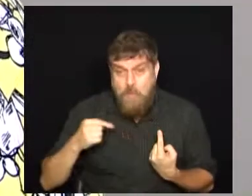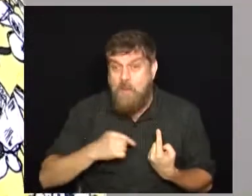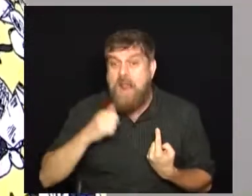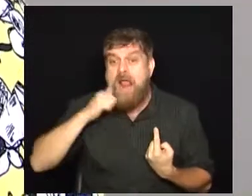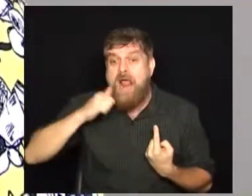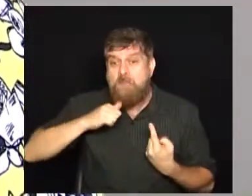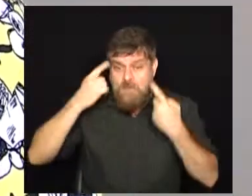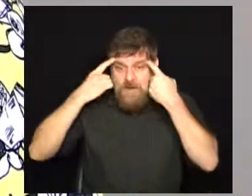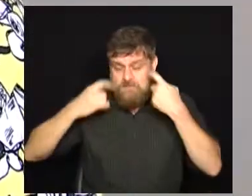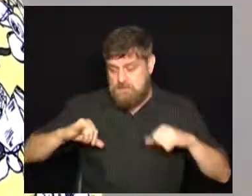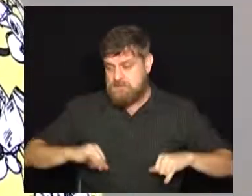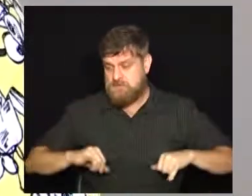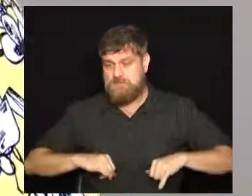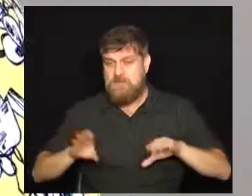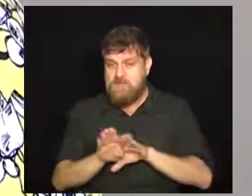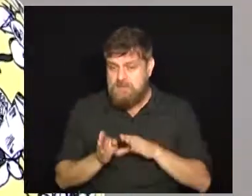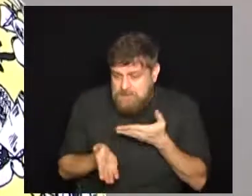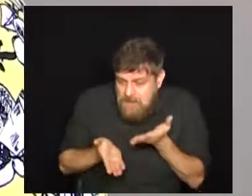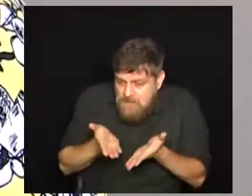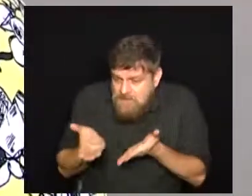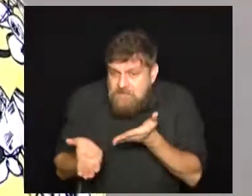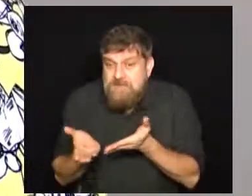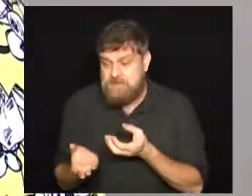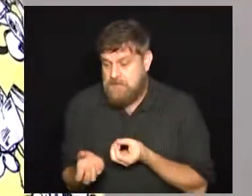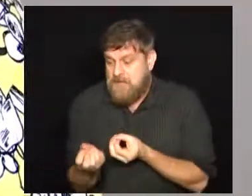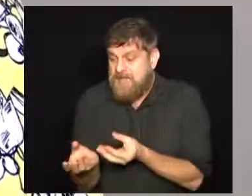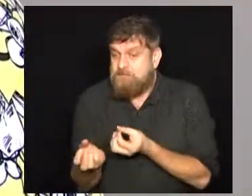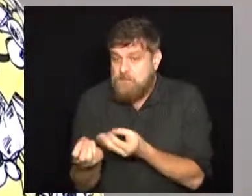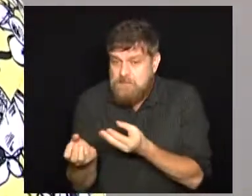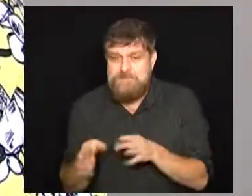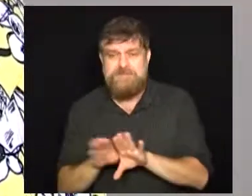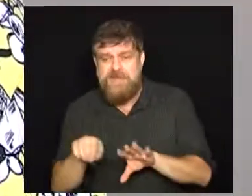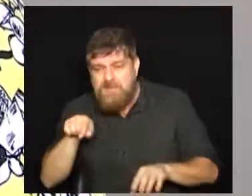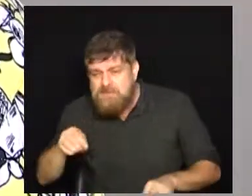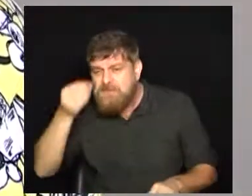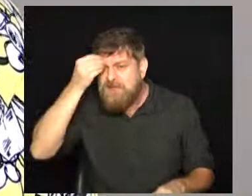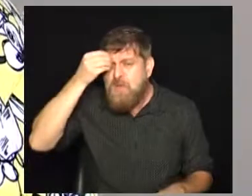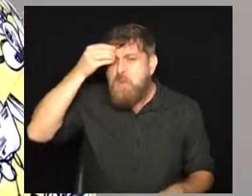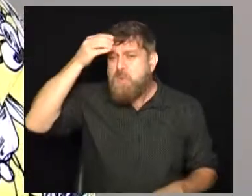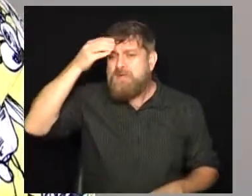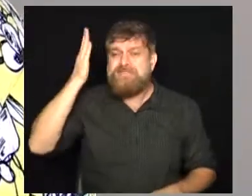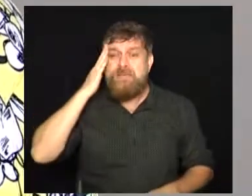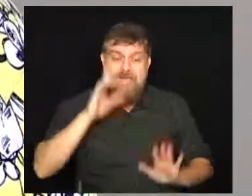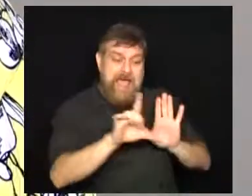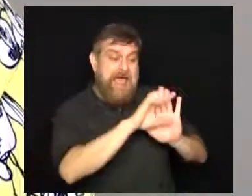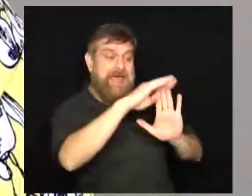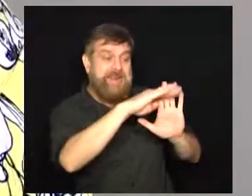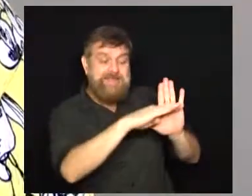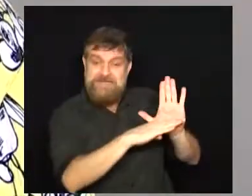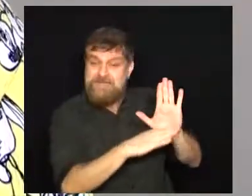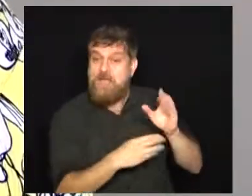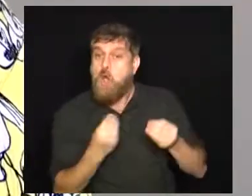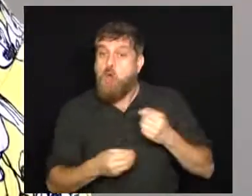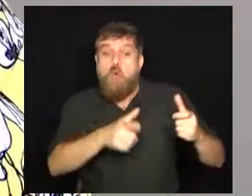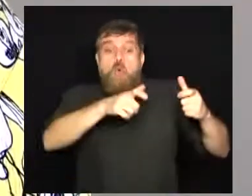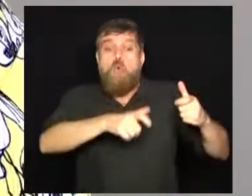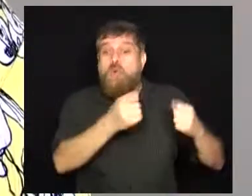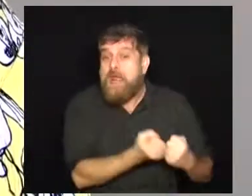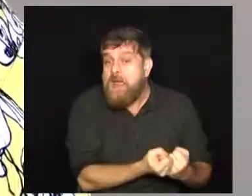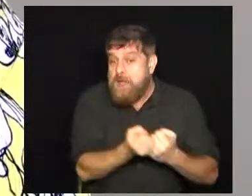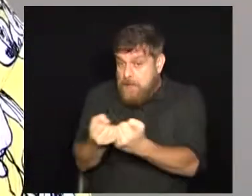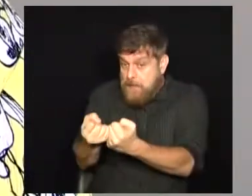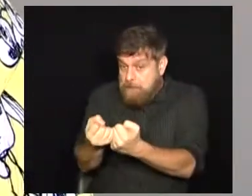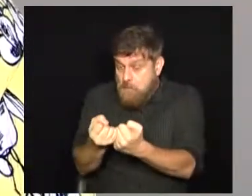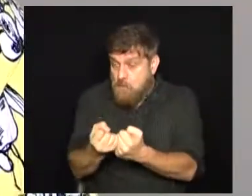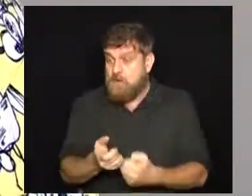violência, oferecer a elas informação, conhecimento sobre a legislação, sobre a rede de apoio que elas podem encontrar